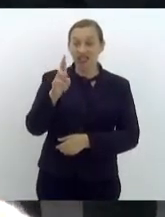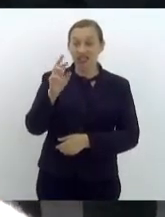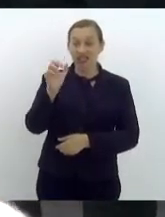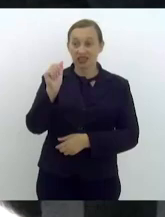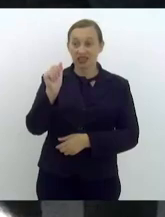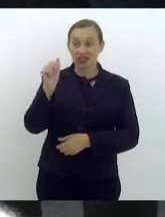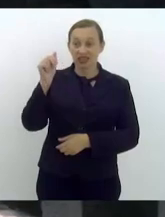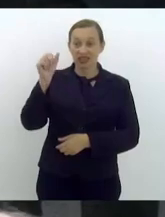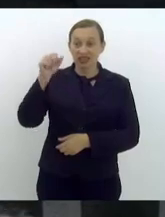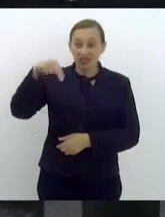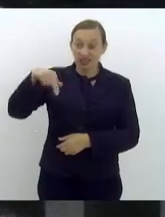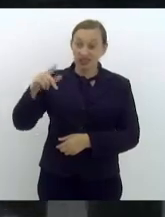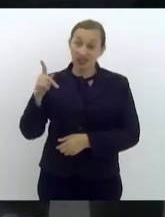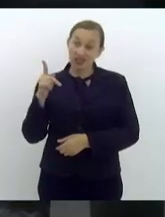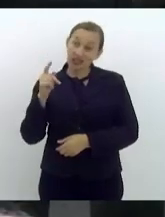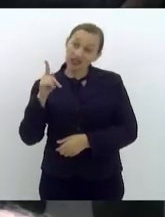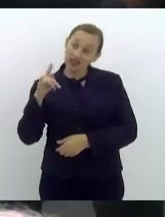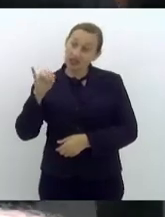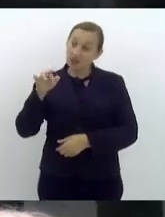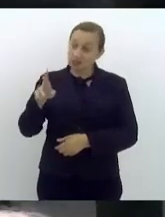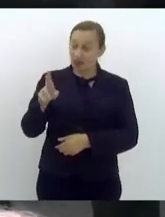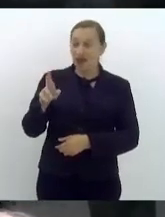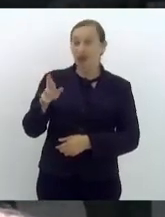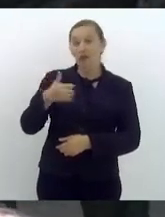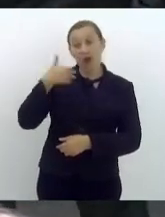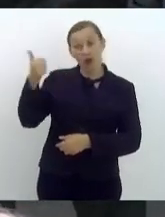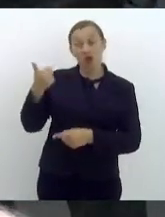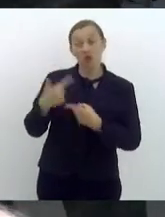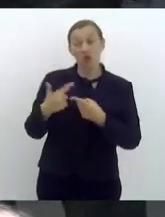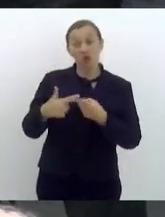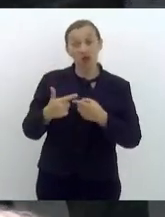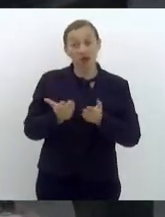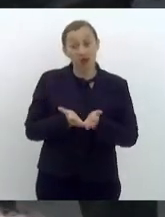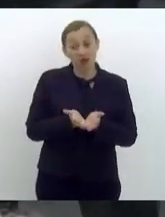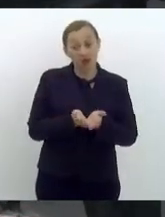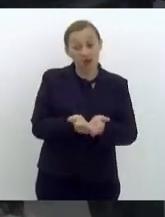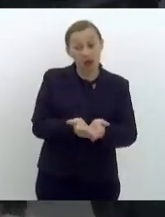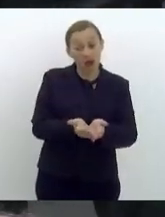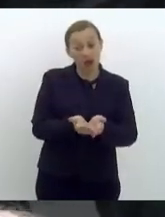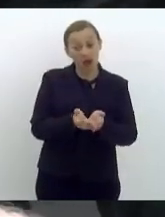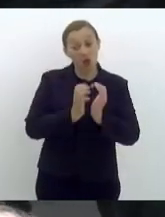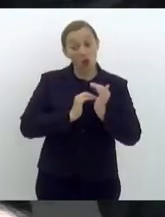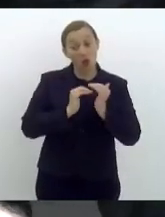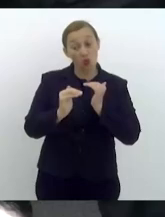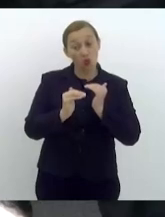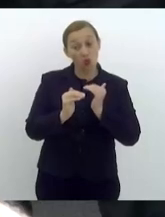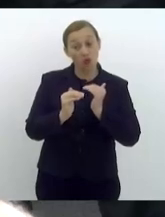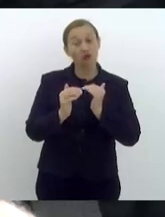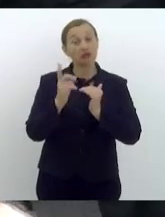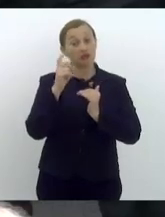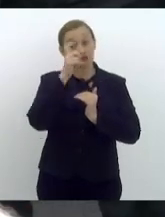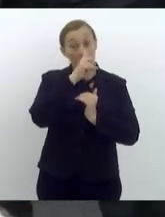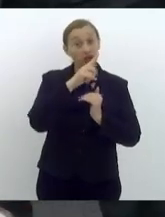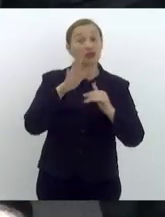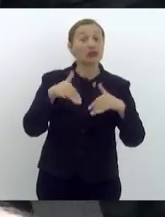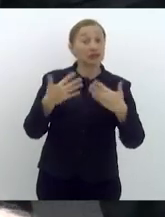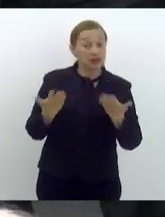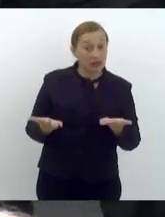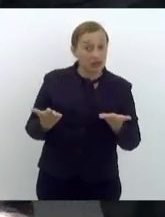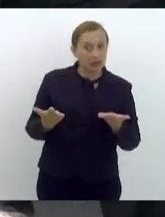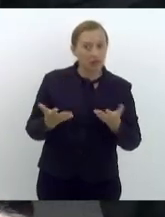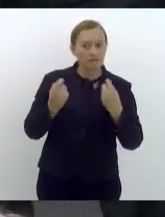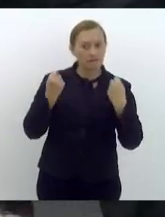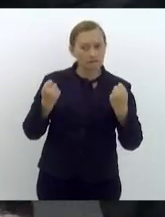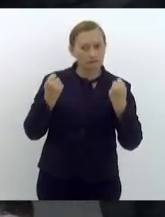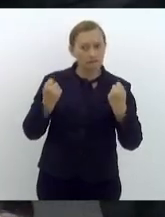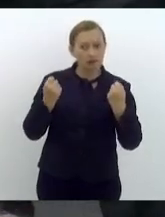precisa, melhore, né? Porque a gente está com a Supervia super bem, as barcas super bem, né? Então, estou aqui,